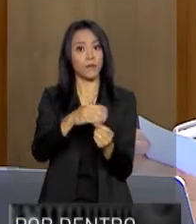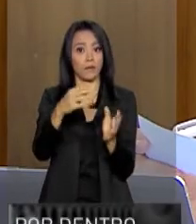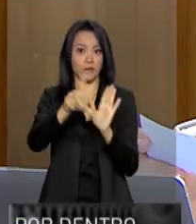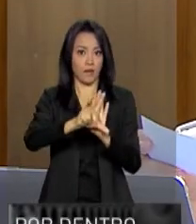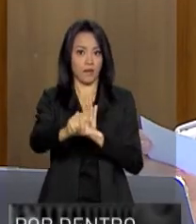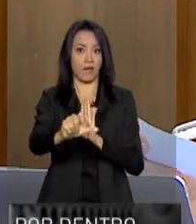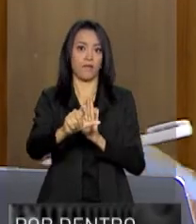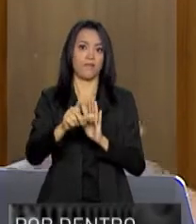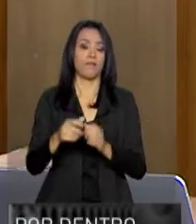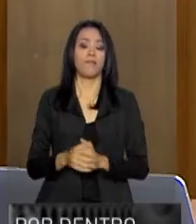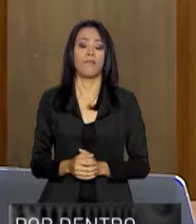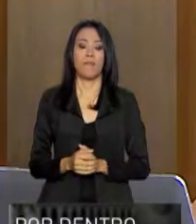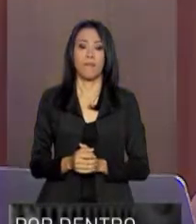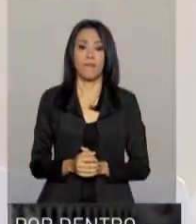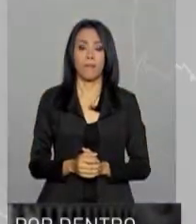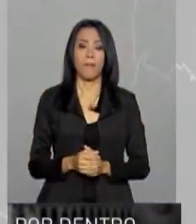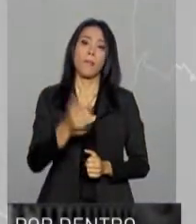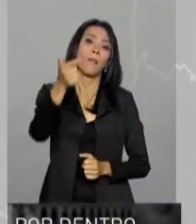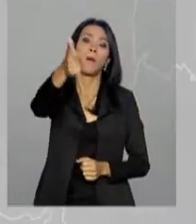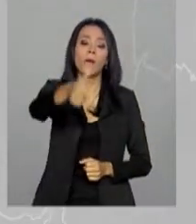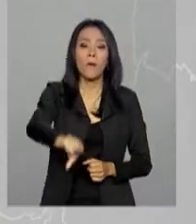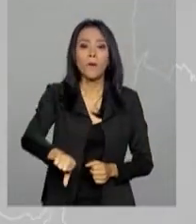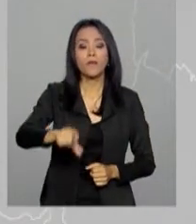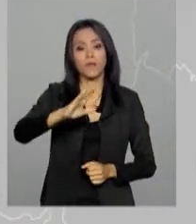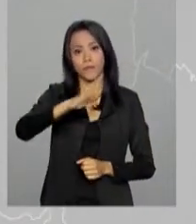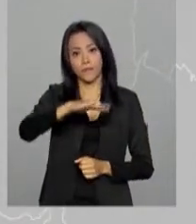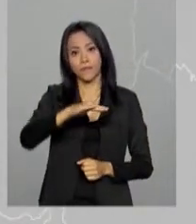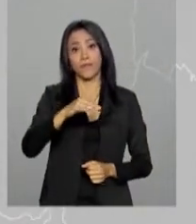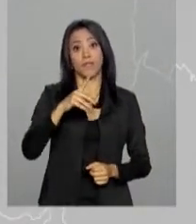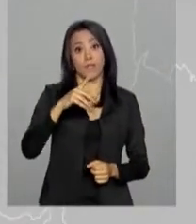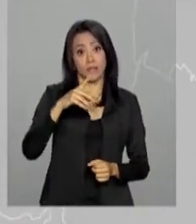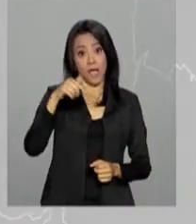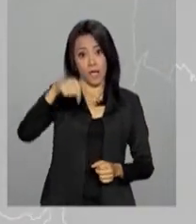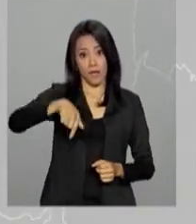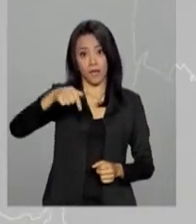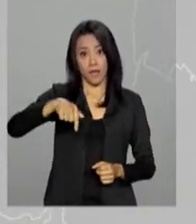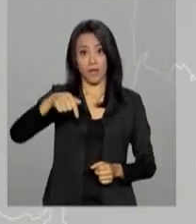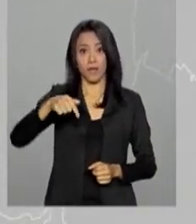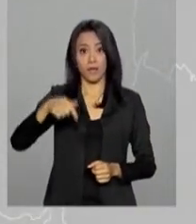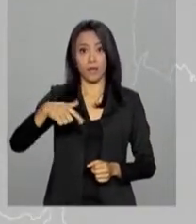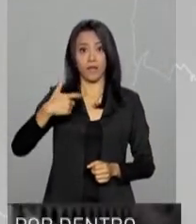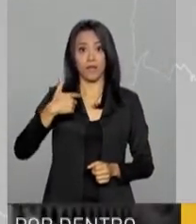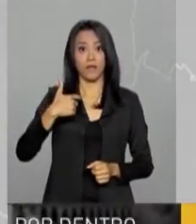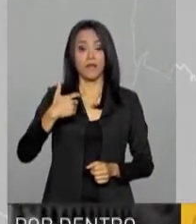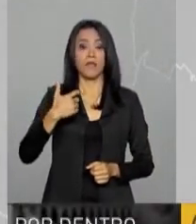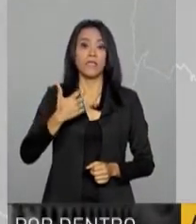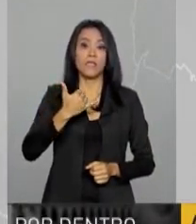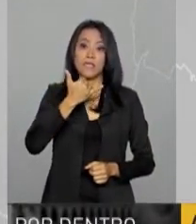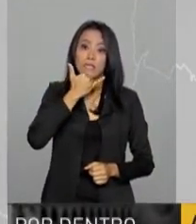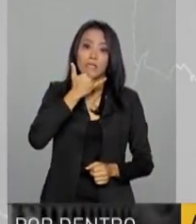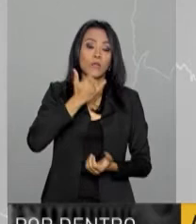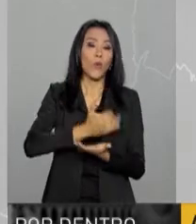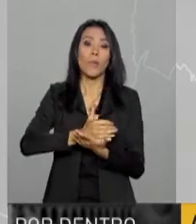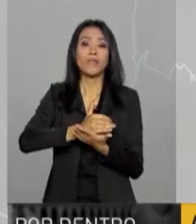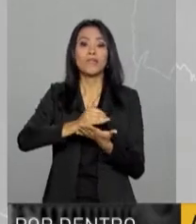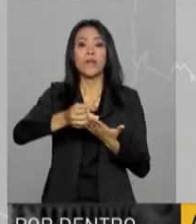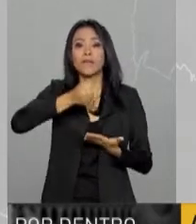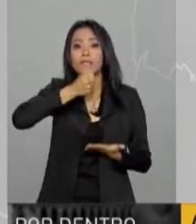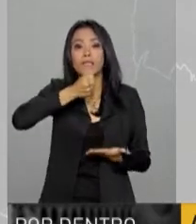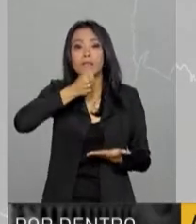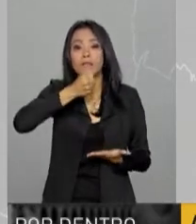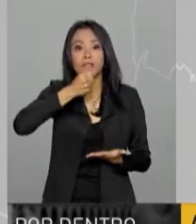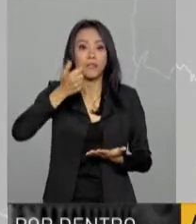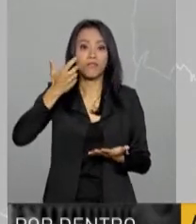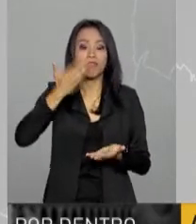pensei é é é a de que estava com um programa ao vivo também aqui em felizmente não acompanhou o início da entrevista do ministro mas se